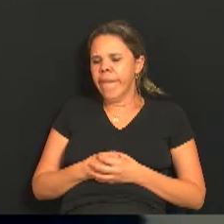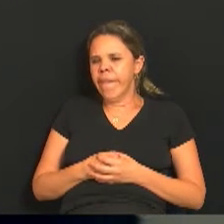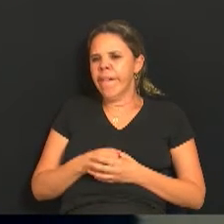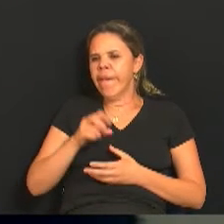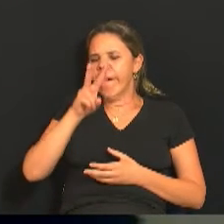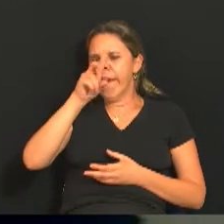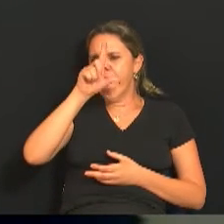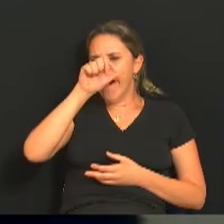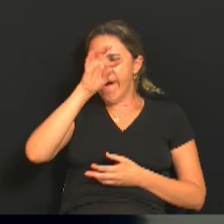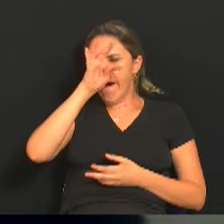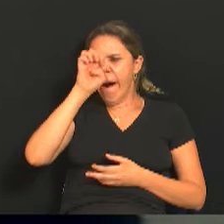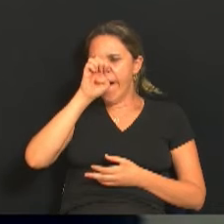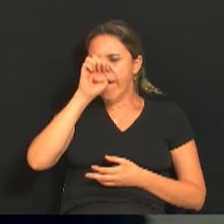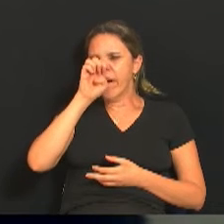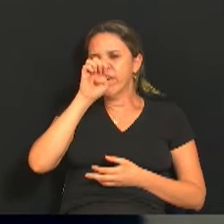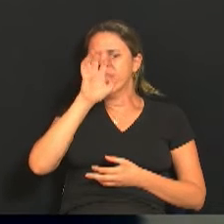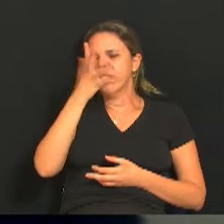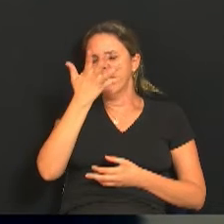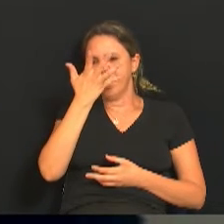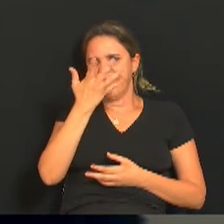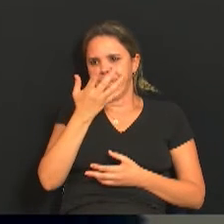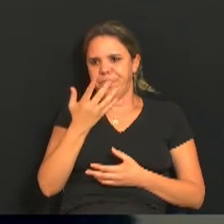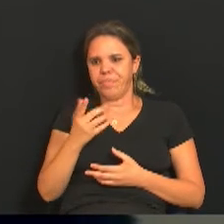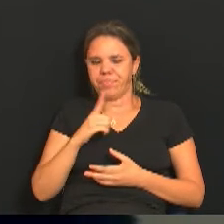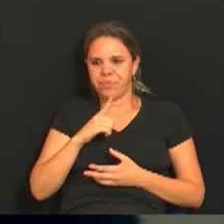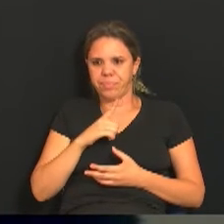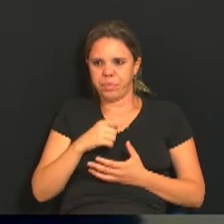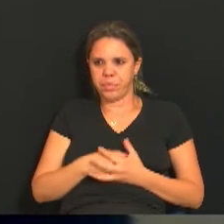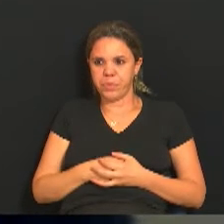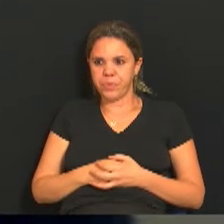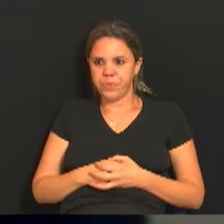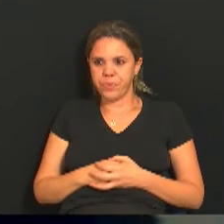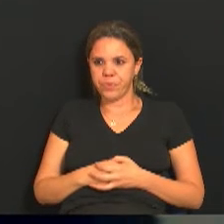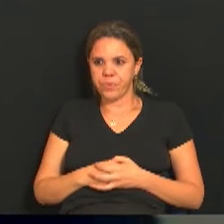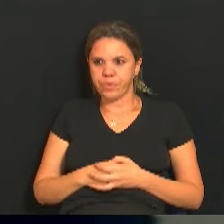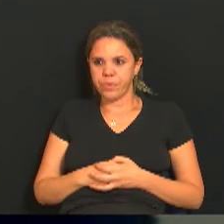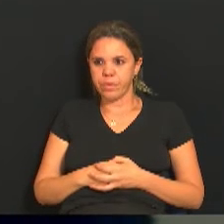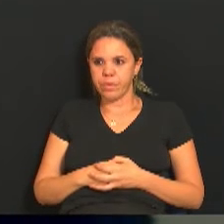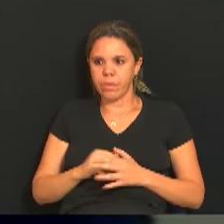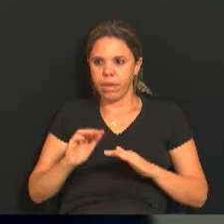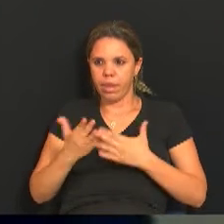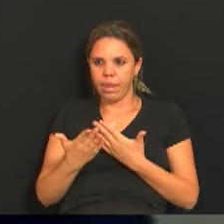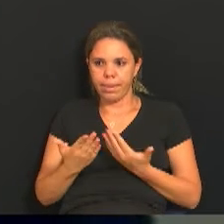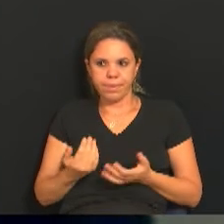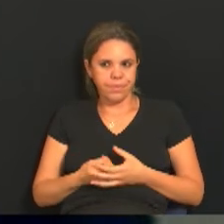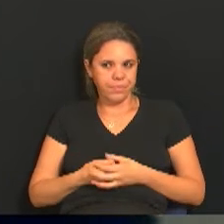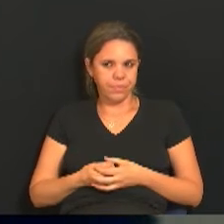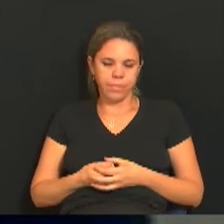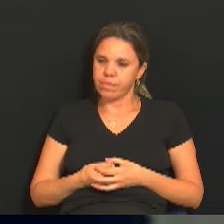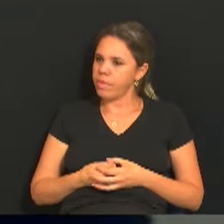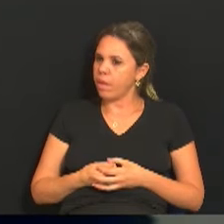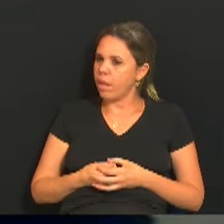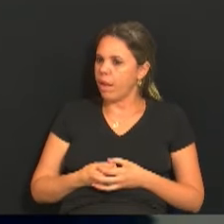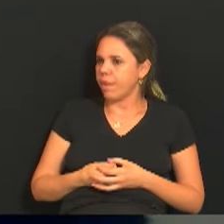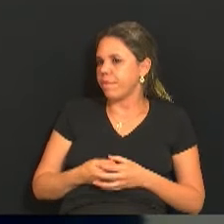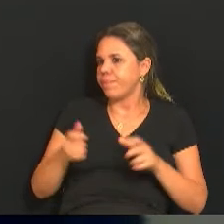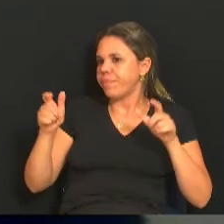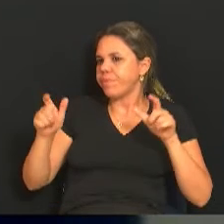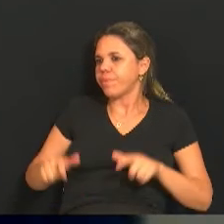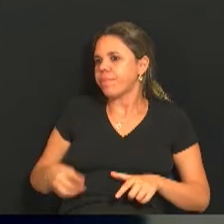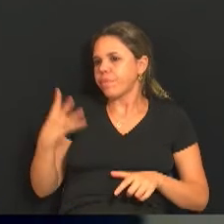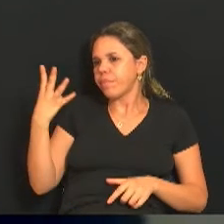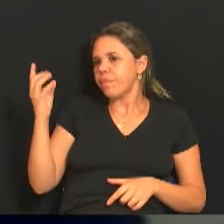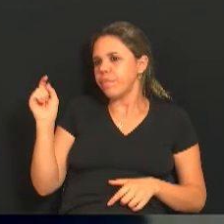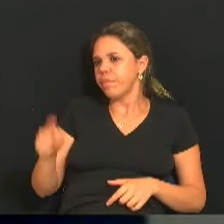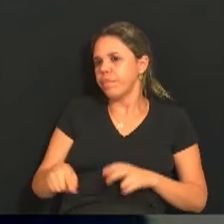até por conta dos eventos que teve. Né? Só naquele bairro ali de onde fica o espaço, tem 4.000 pessoas